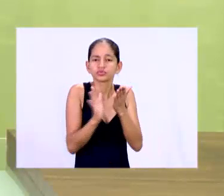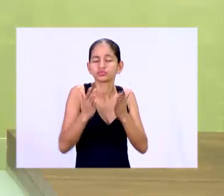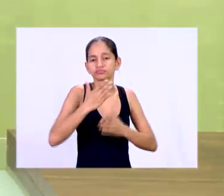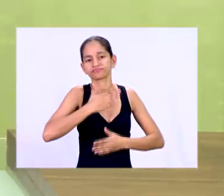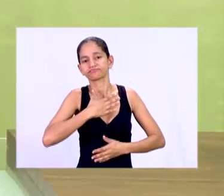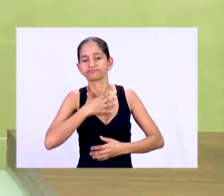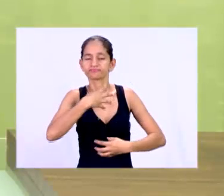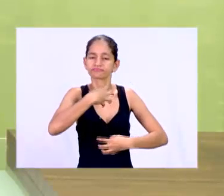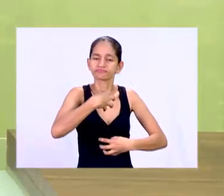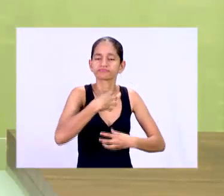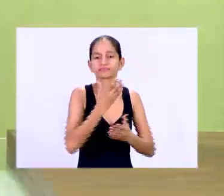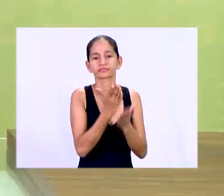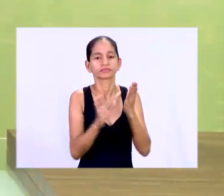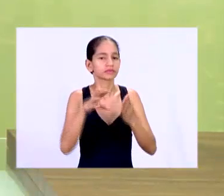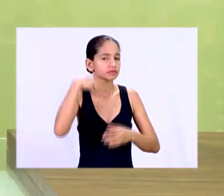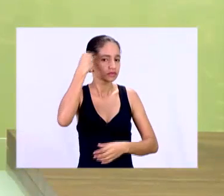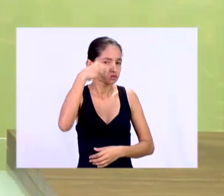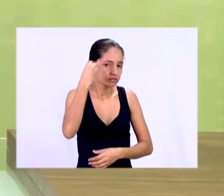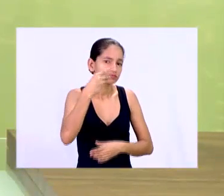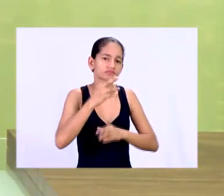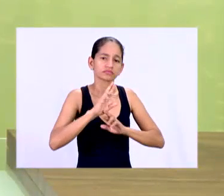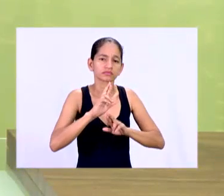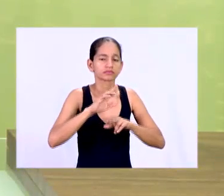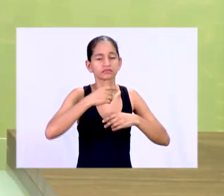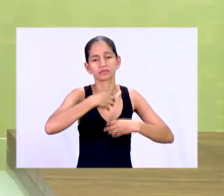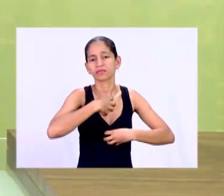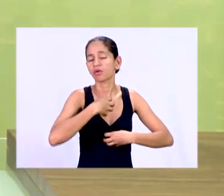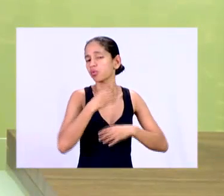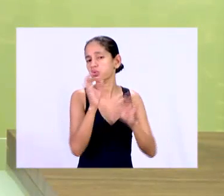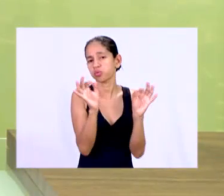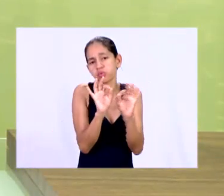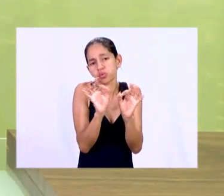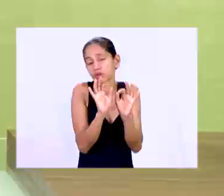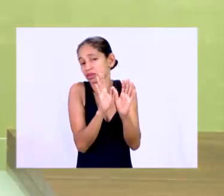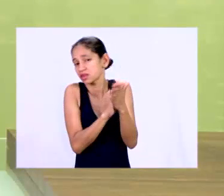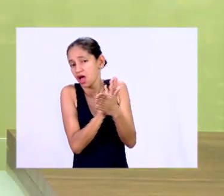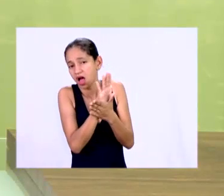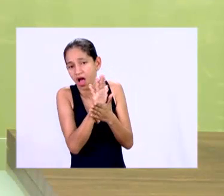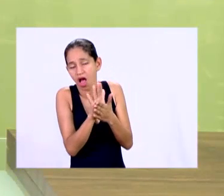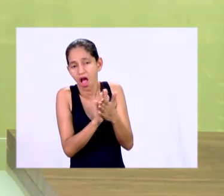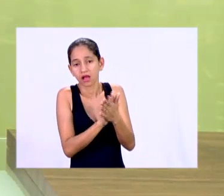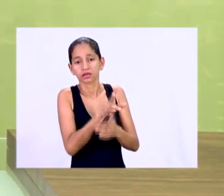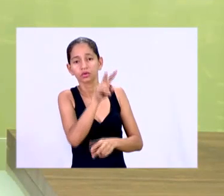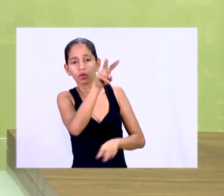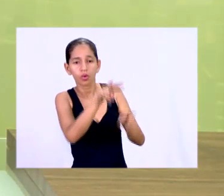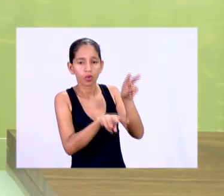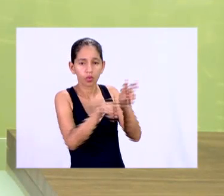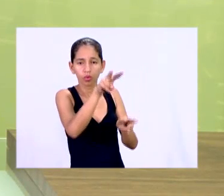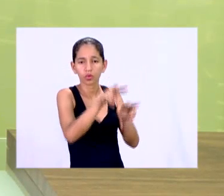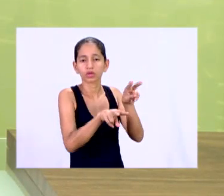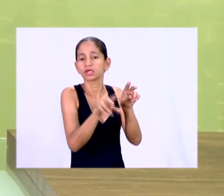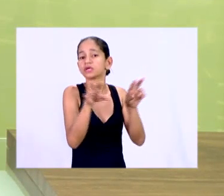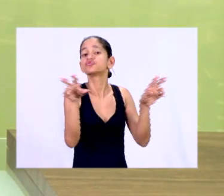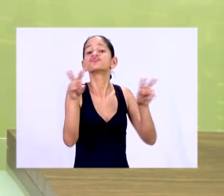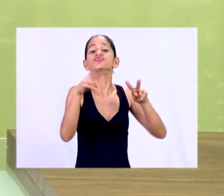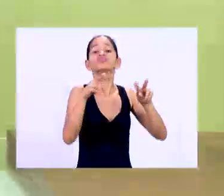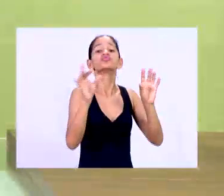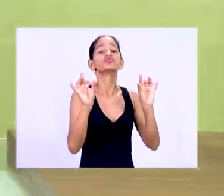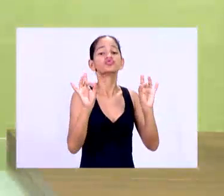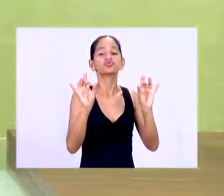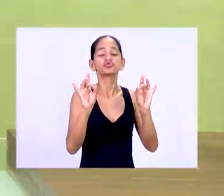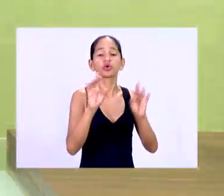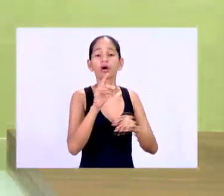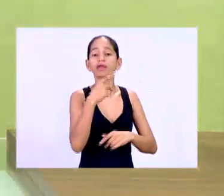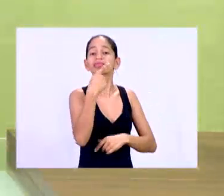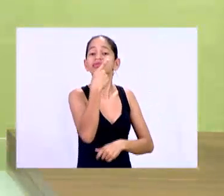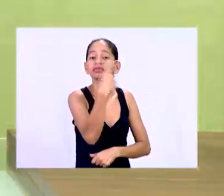outro, todas as expectativas que eu tenho sobre ele e começo a compreender esse outro a partir daquilo